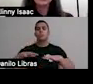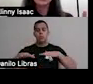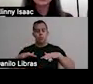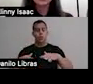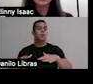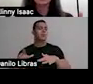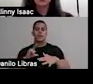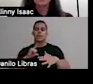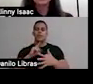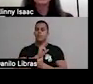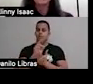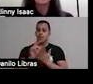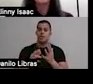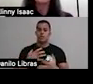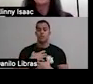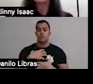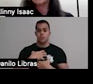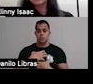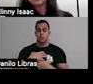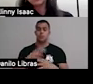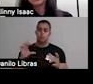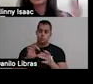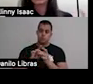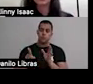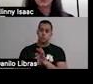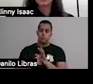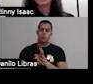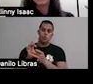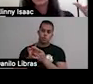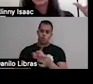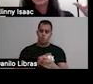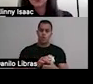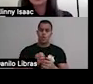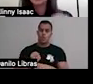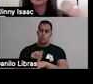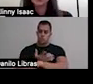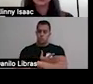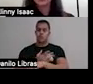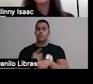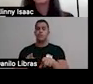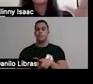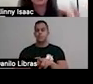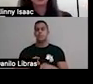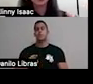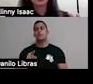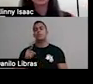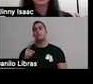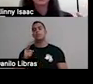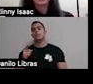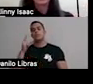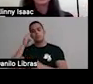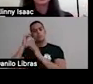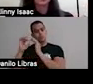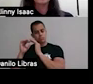uma série de sintomas relacionados tanto ao contexto emocional, como sintomas neurovegetativos e